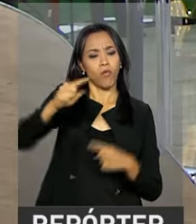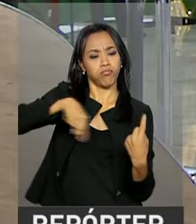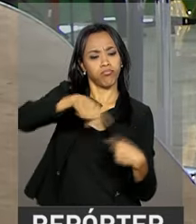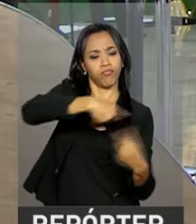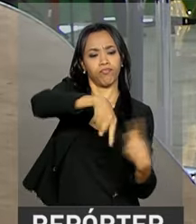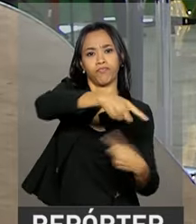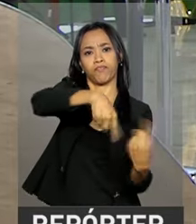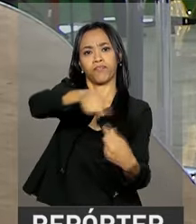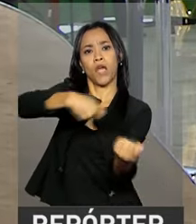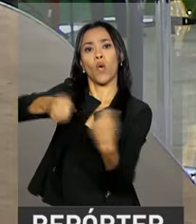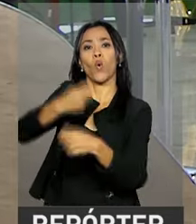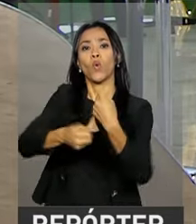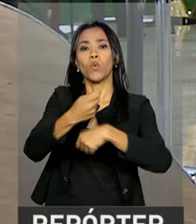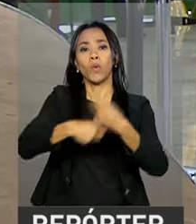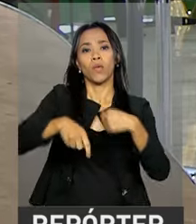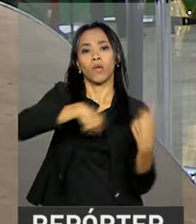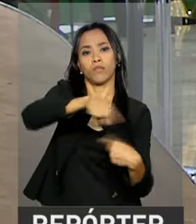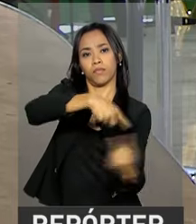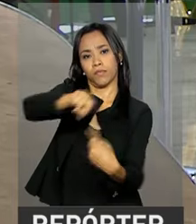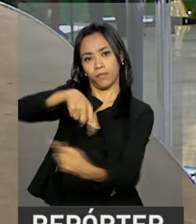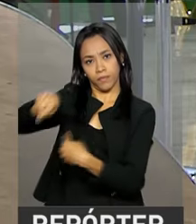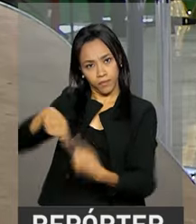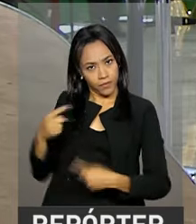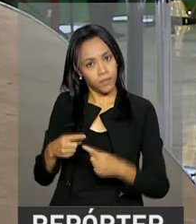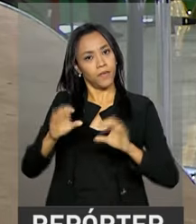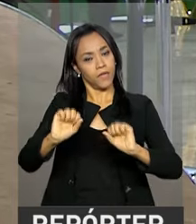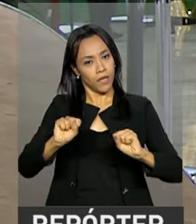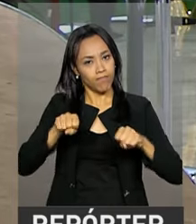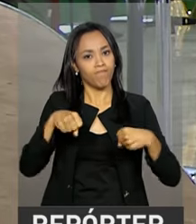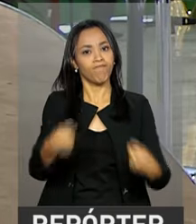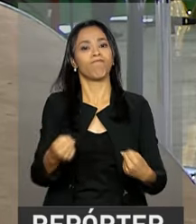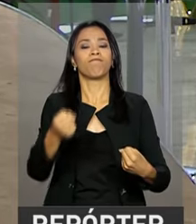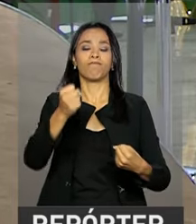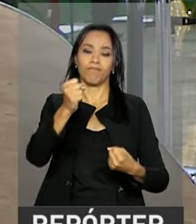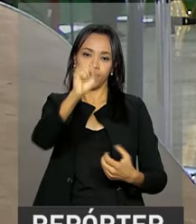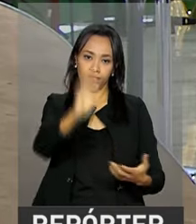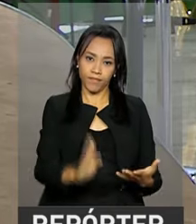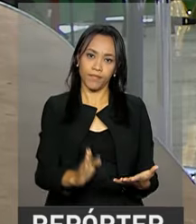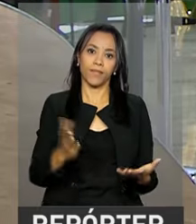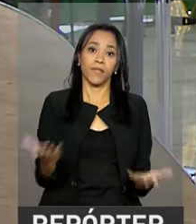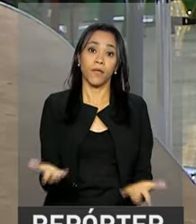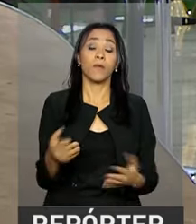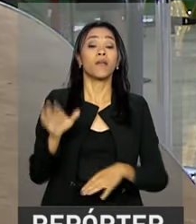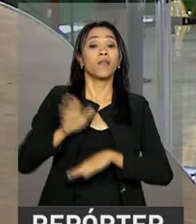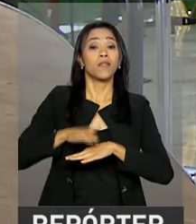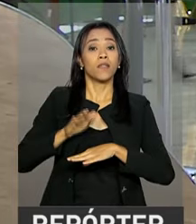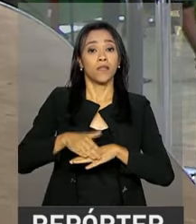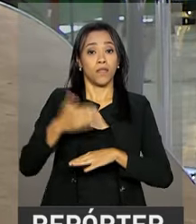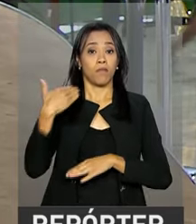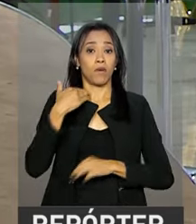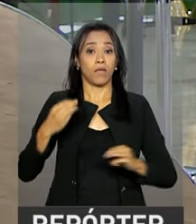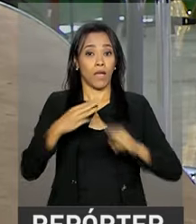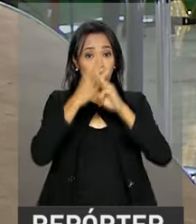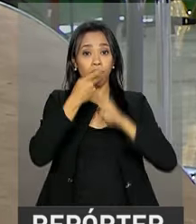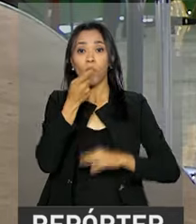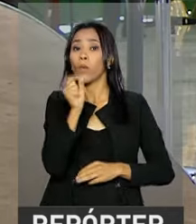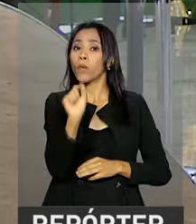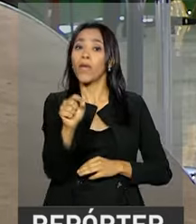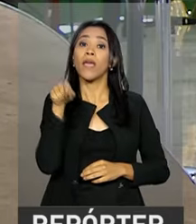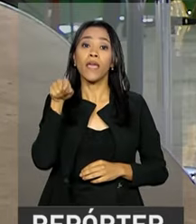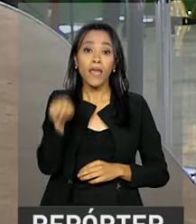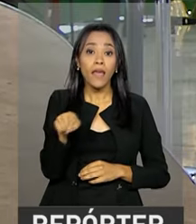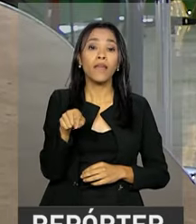para movimentar a economia e pra retomada do crescimento econômico no país segundo a Caixa Econômica Federal essa medida ela deve